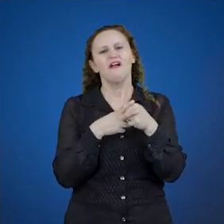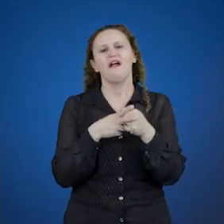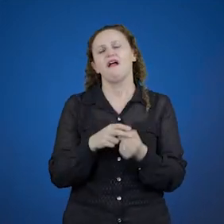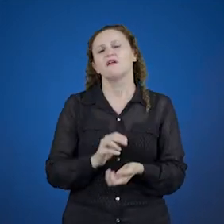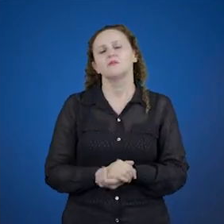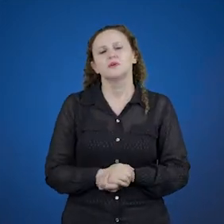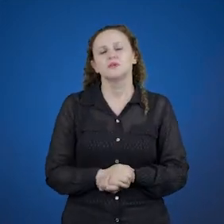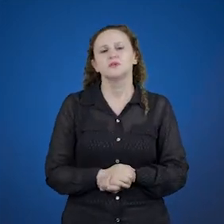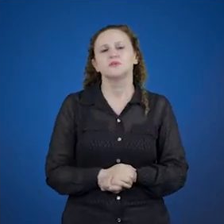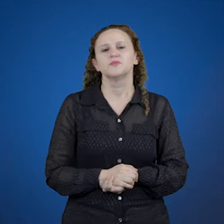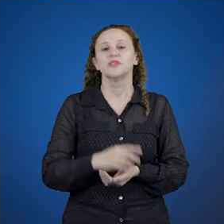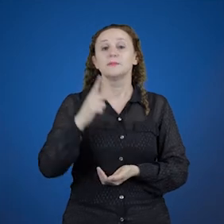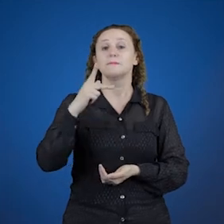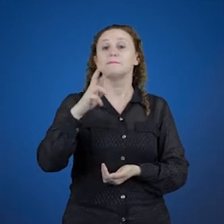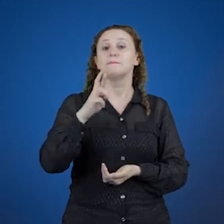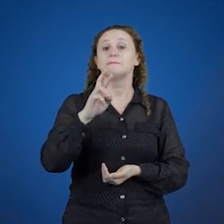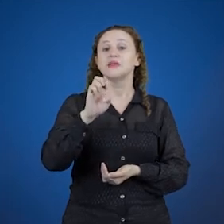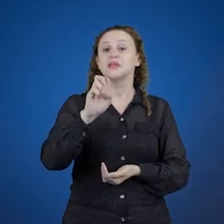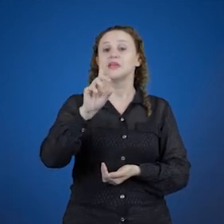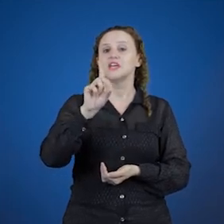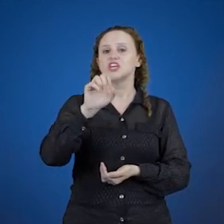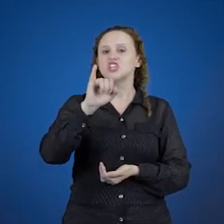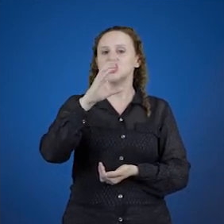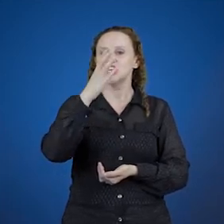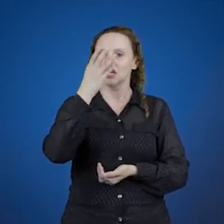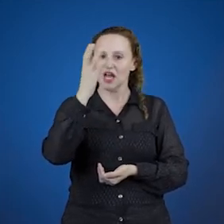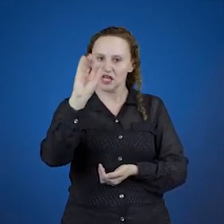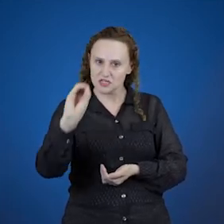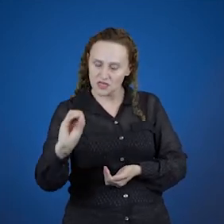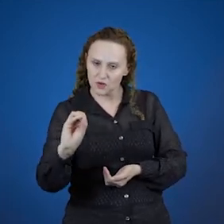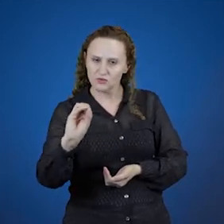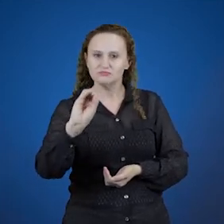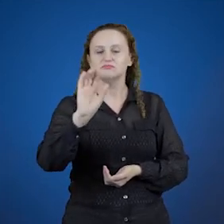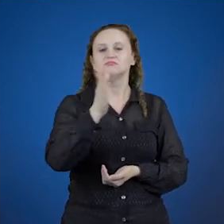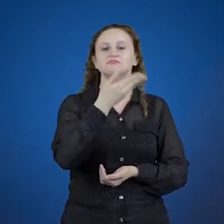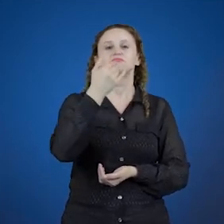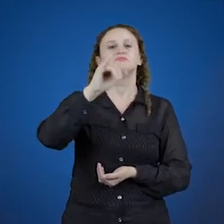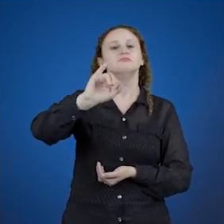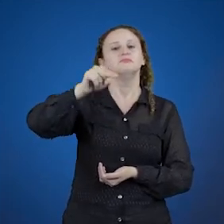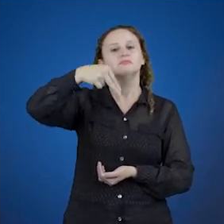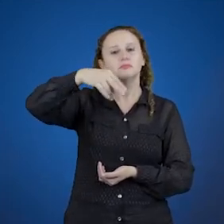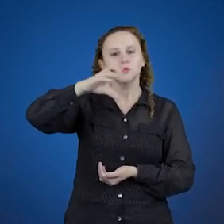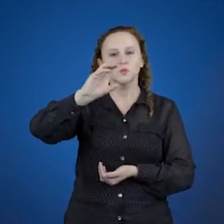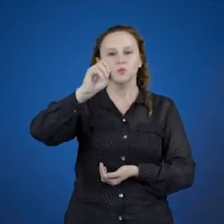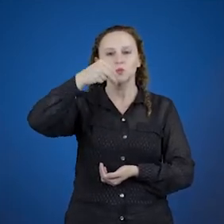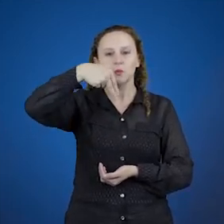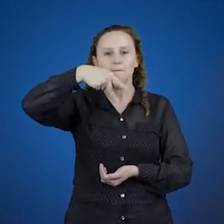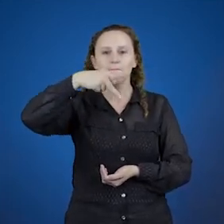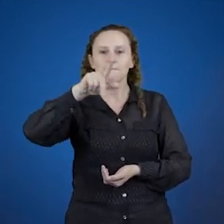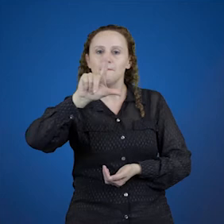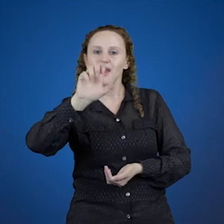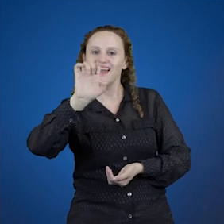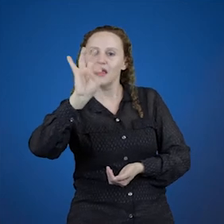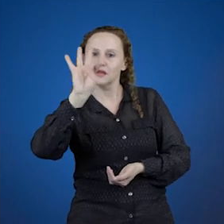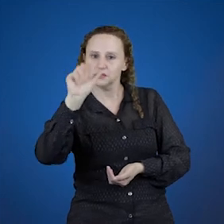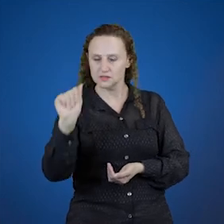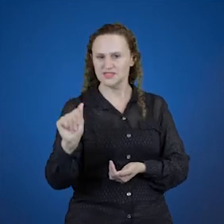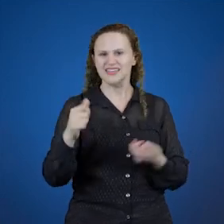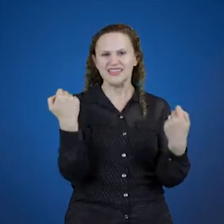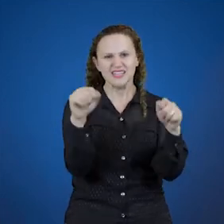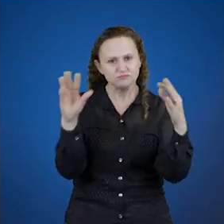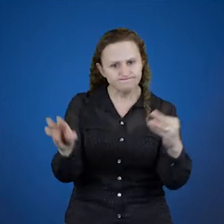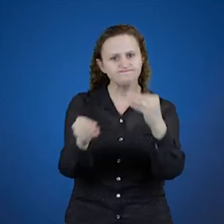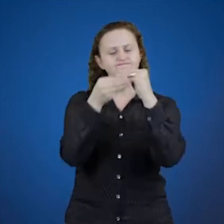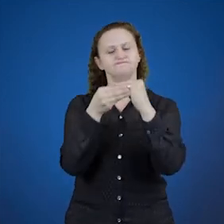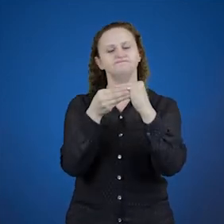verbos são chamados de verbos de prejudicação incompleta ou seja o verbo precisa de um